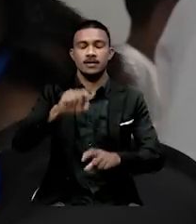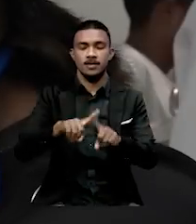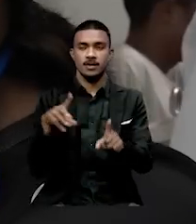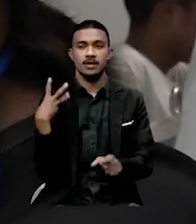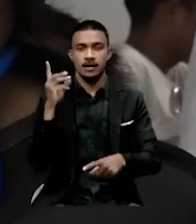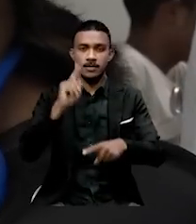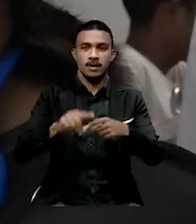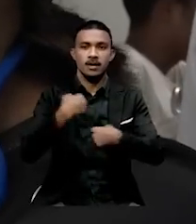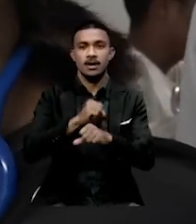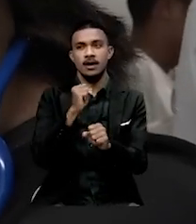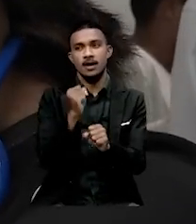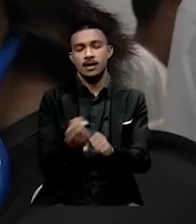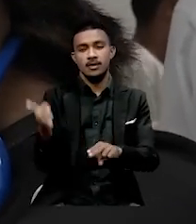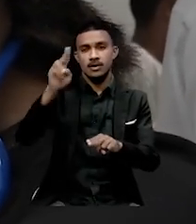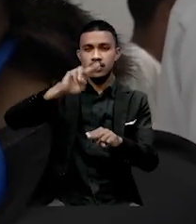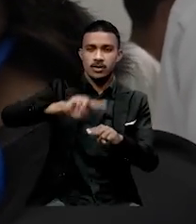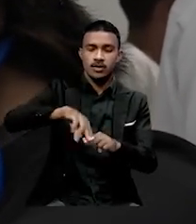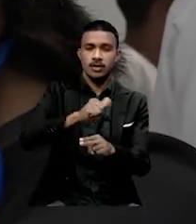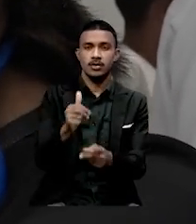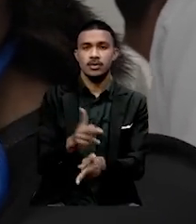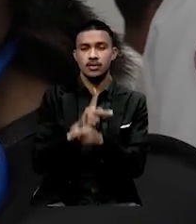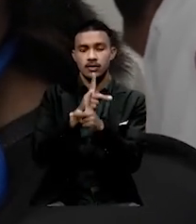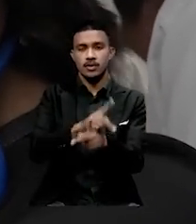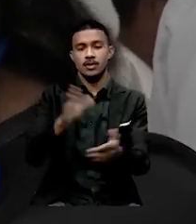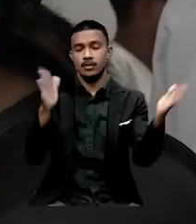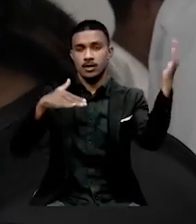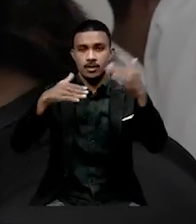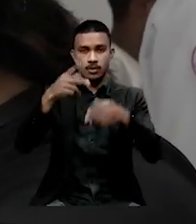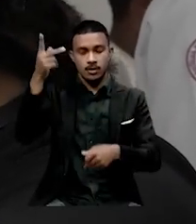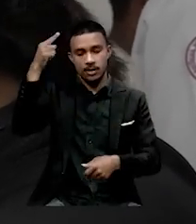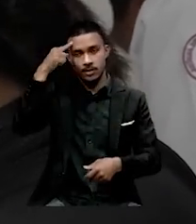bele halotan buat tidak kurang ya problem ini kan kita.